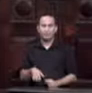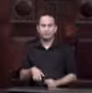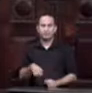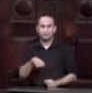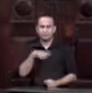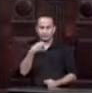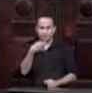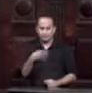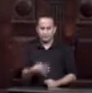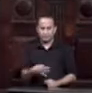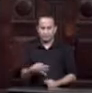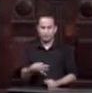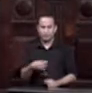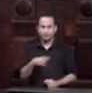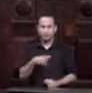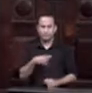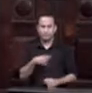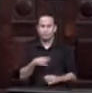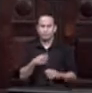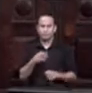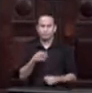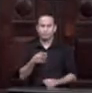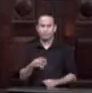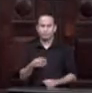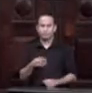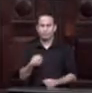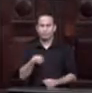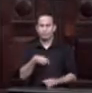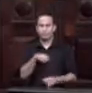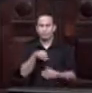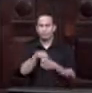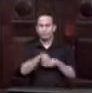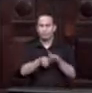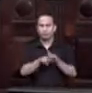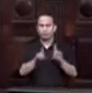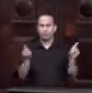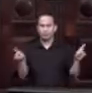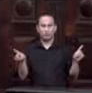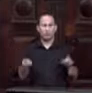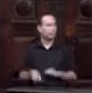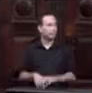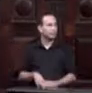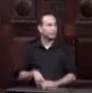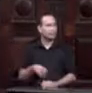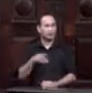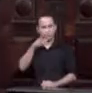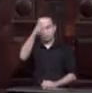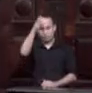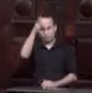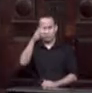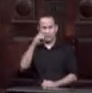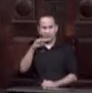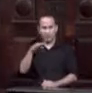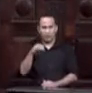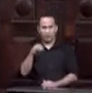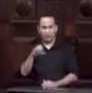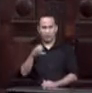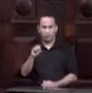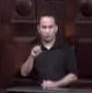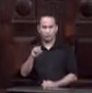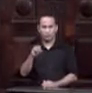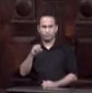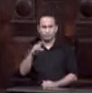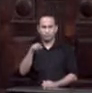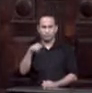cabeça em cima do pescoço. Por isso, encaminhamos o voto não. A presidência pede desculpa ao tio Carlos. O deputado Milton Rangel